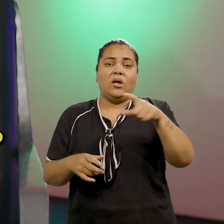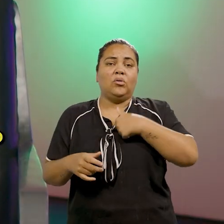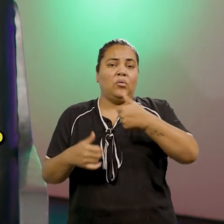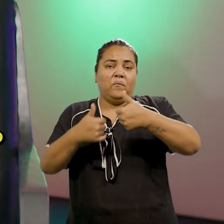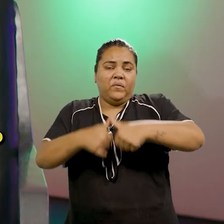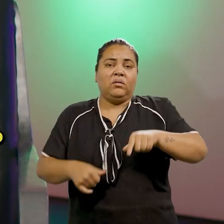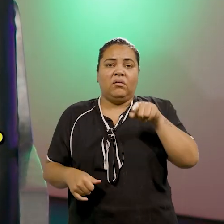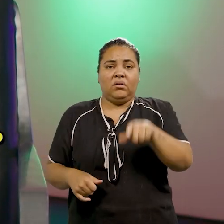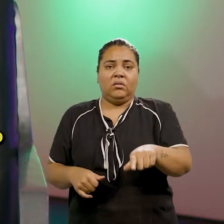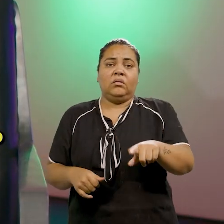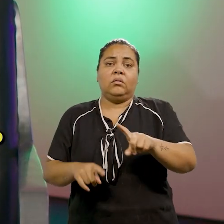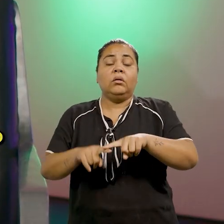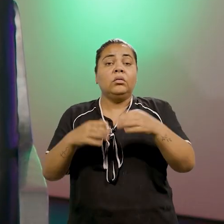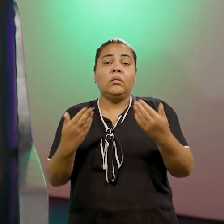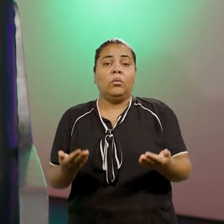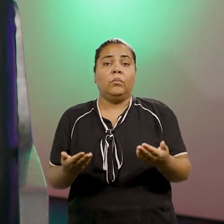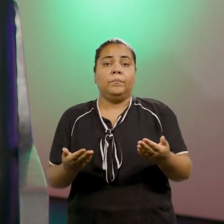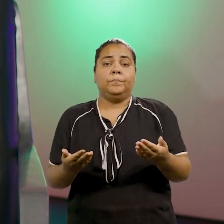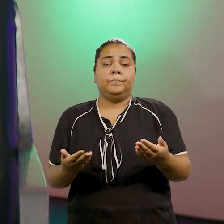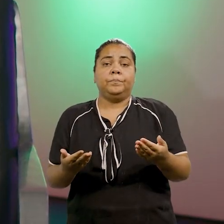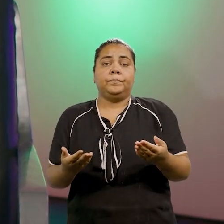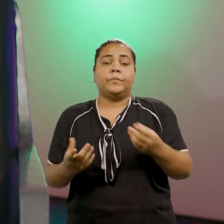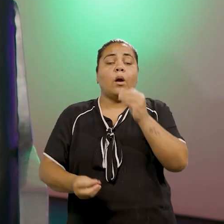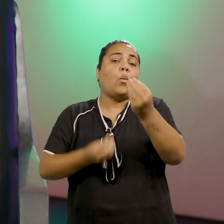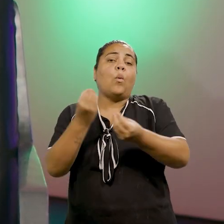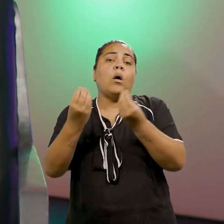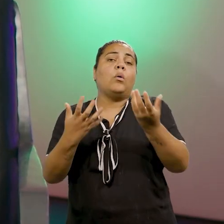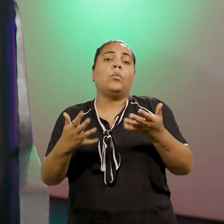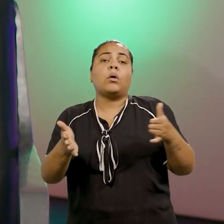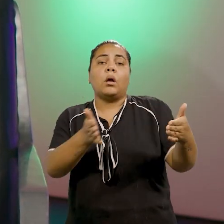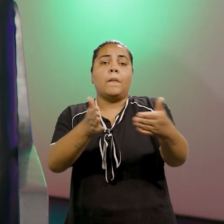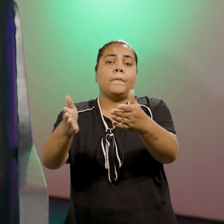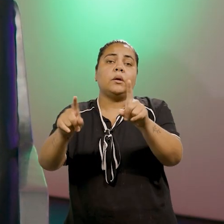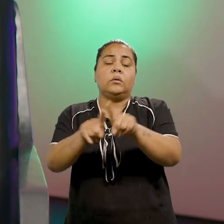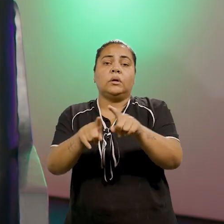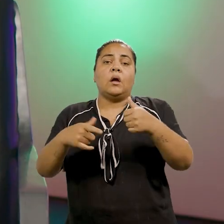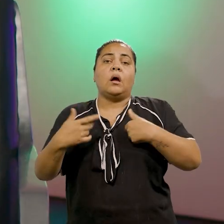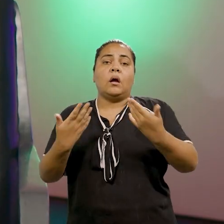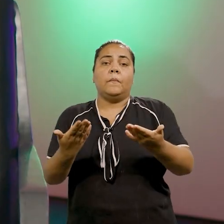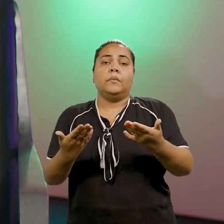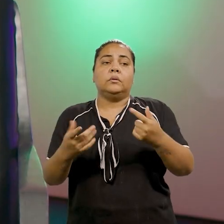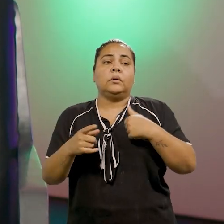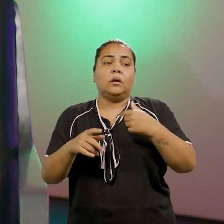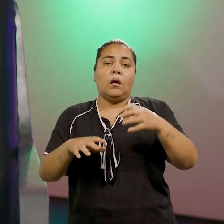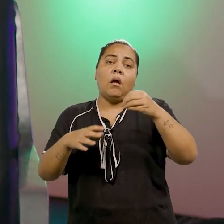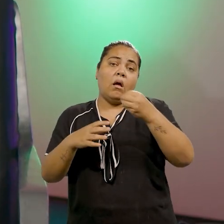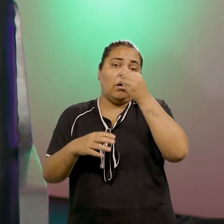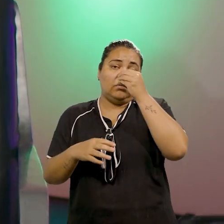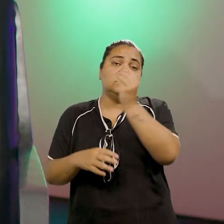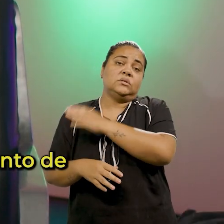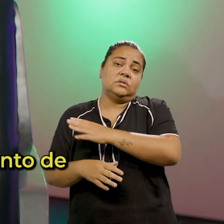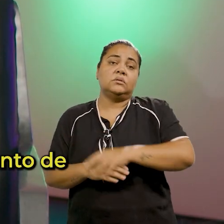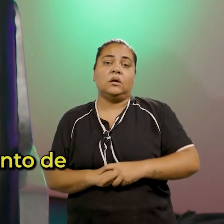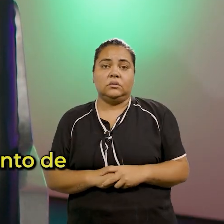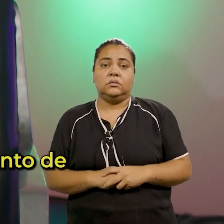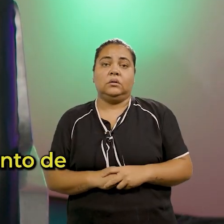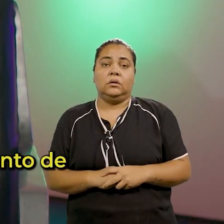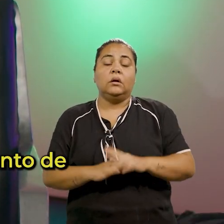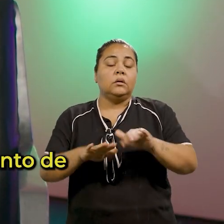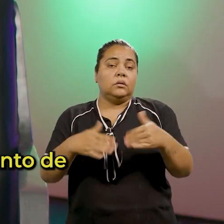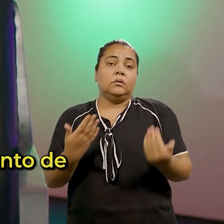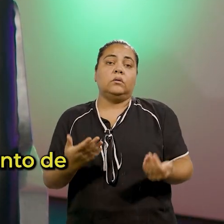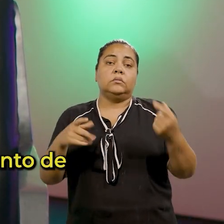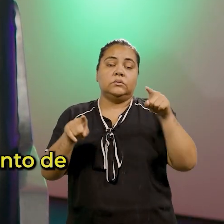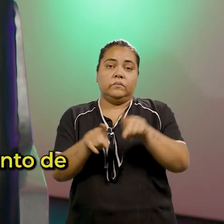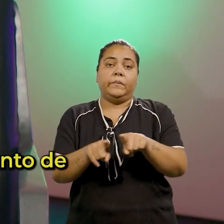pertenço a esse lugar, então qual é o caminho, né, que isso acaba levando? A evasão. Então isso